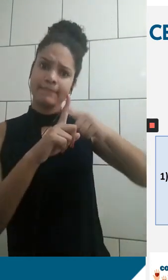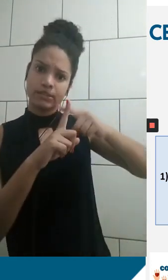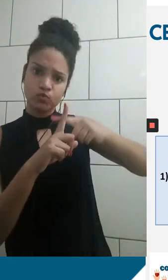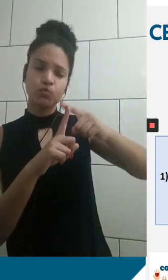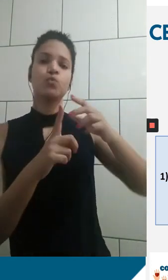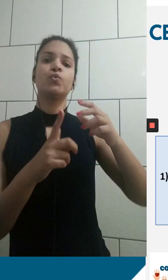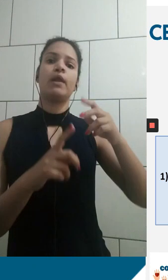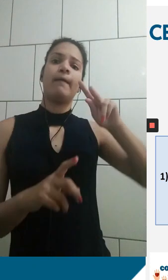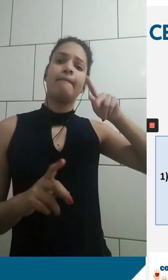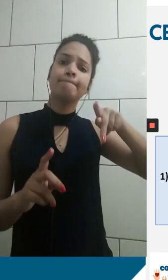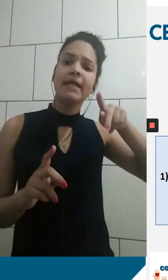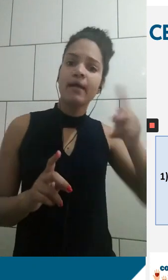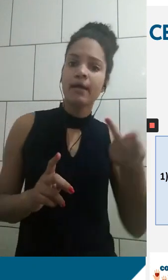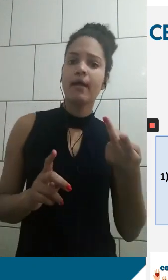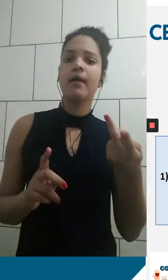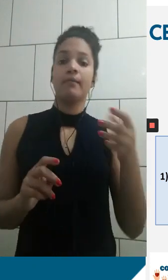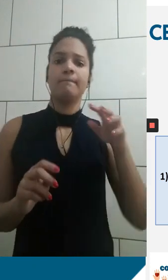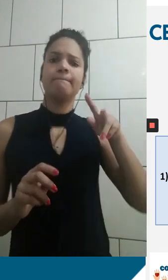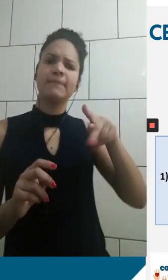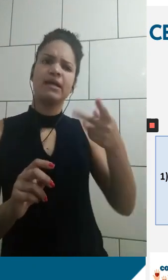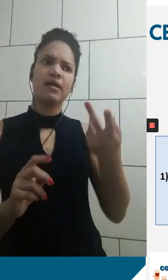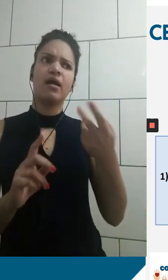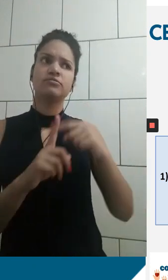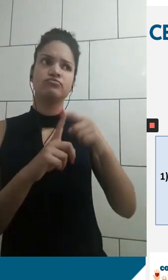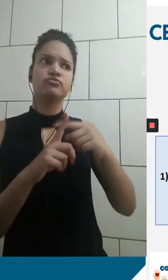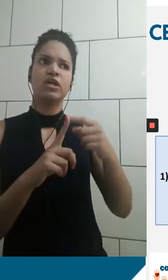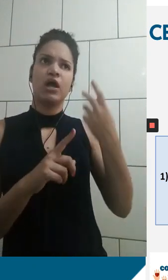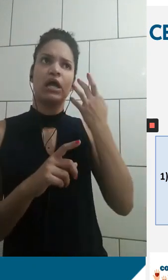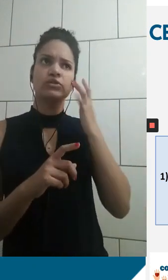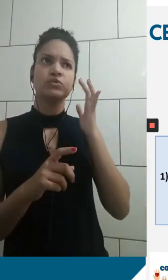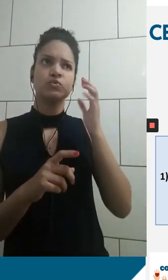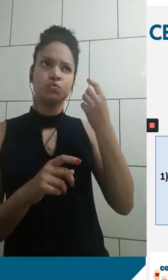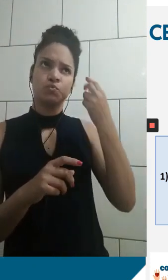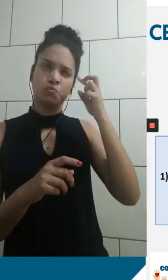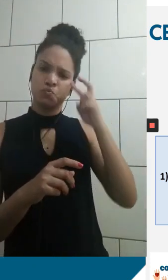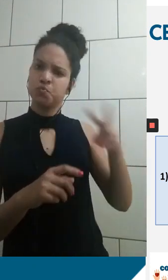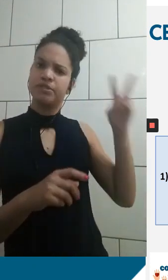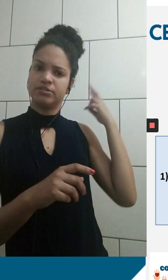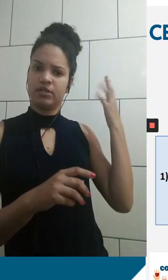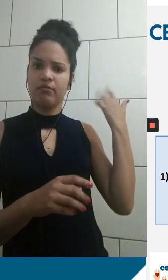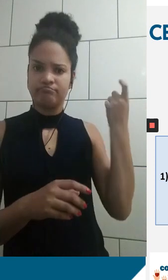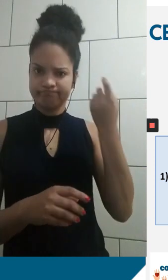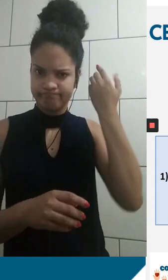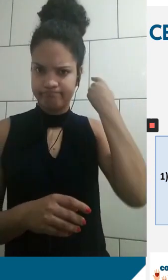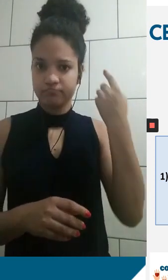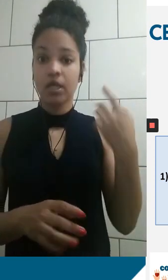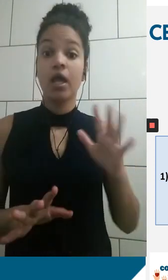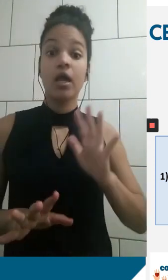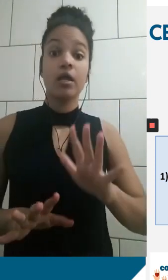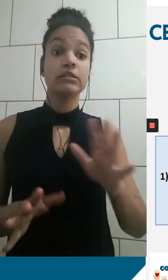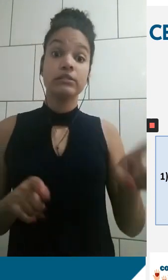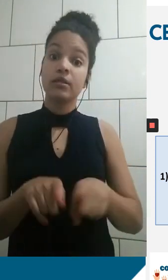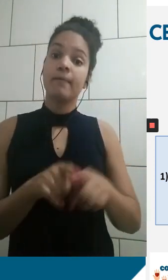há duas aulas anteriores, há duas videoaulas anteriores, interferem também na função das